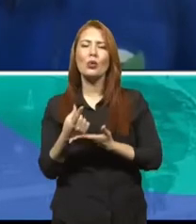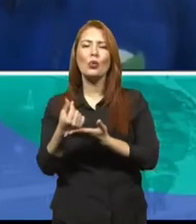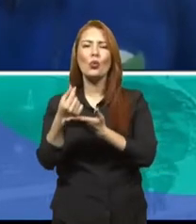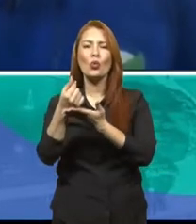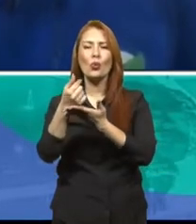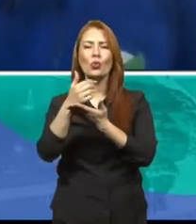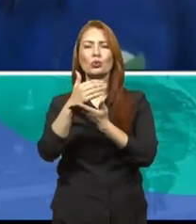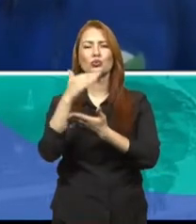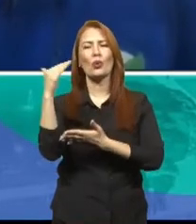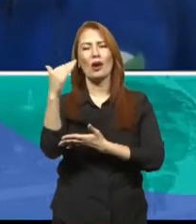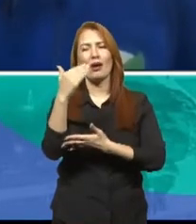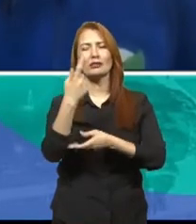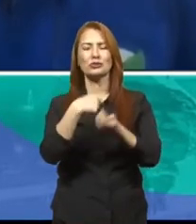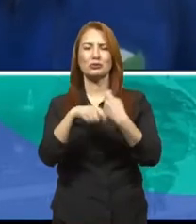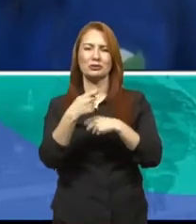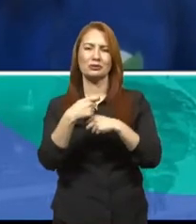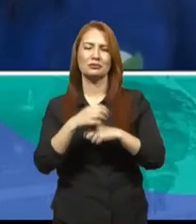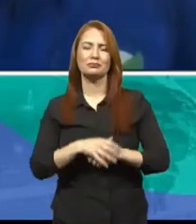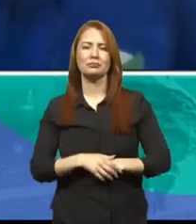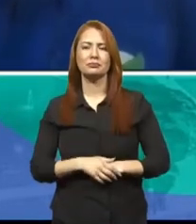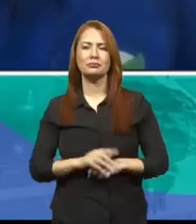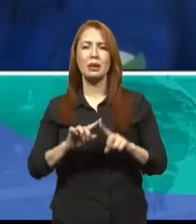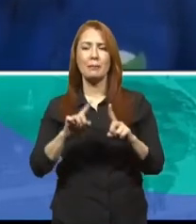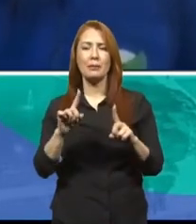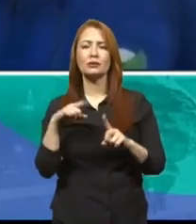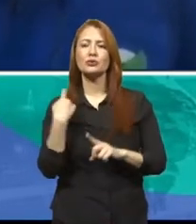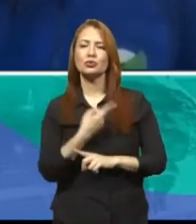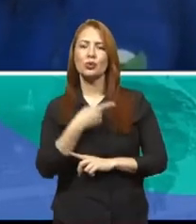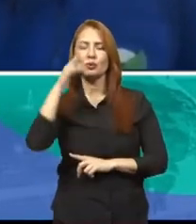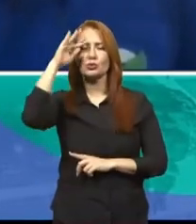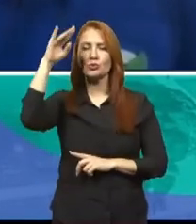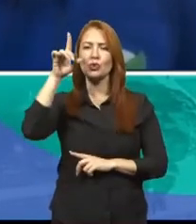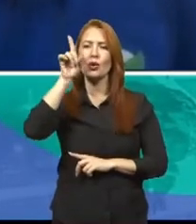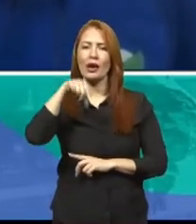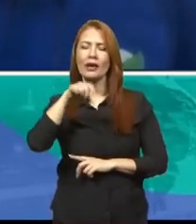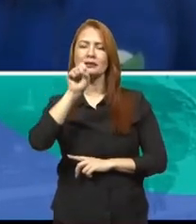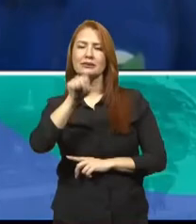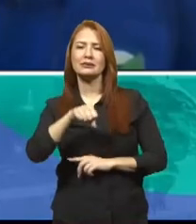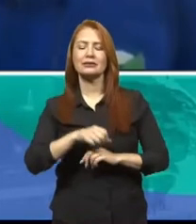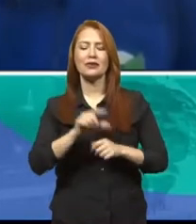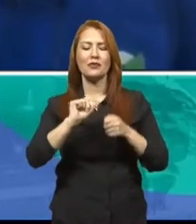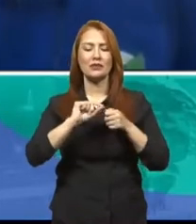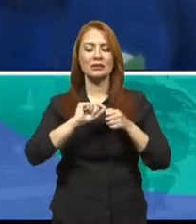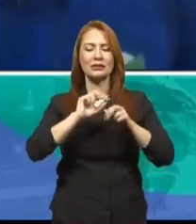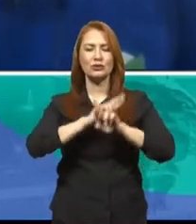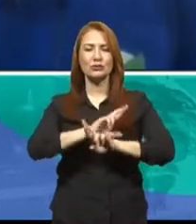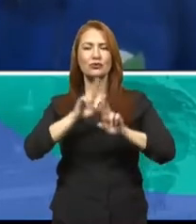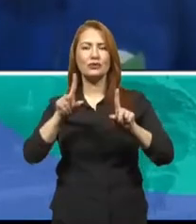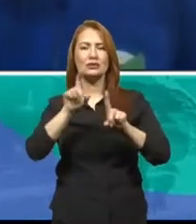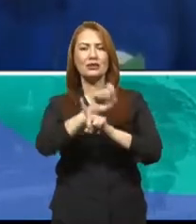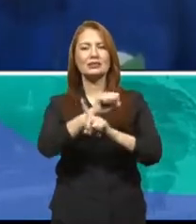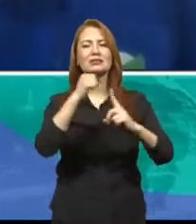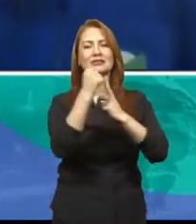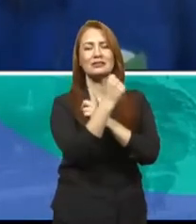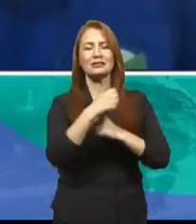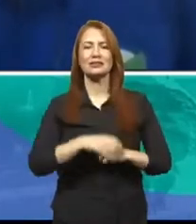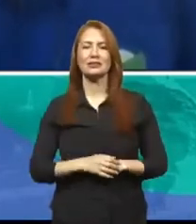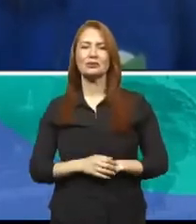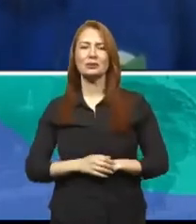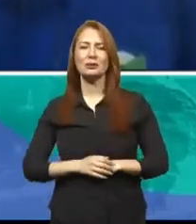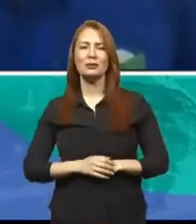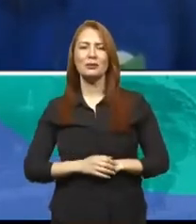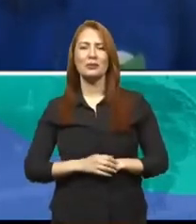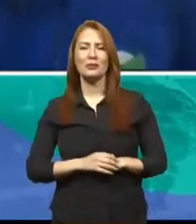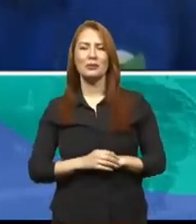as administrações. Mas o nosso sonho é fazer esse diferencial na sociedade cada vez mais